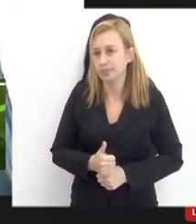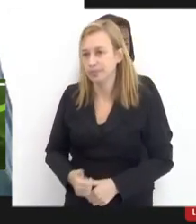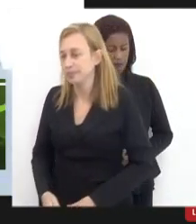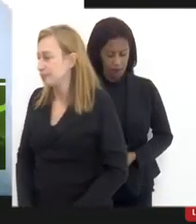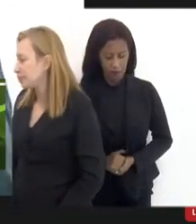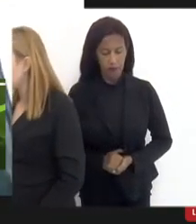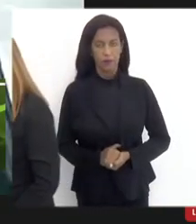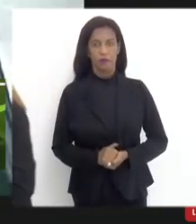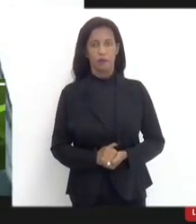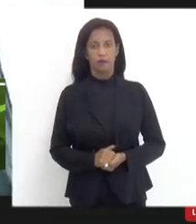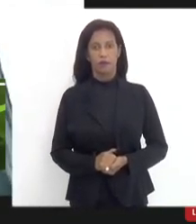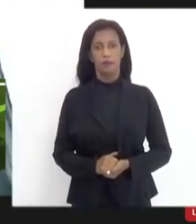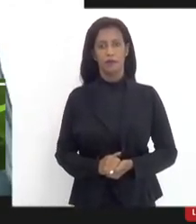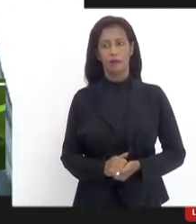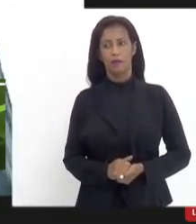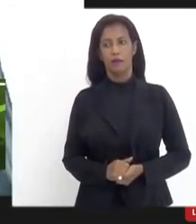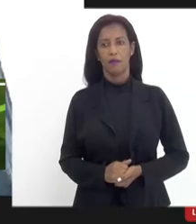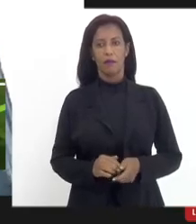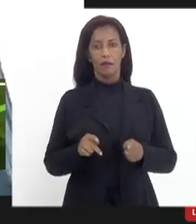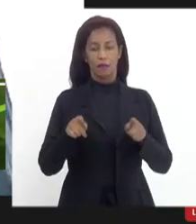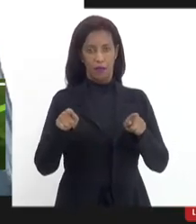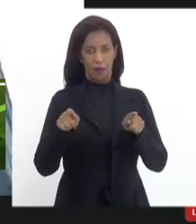Ao mesmo tempo,